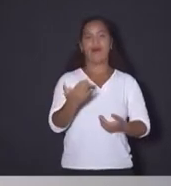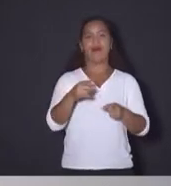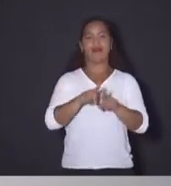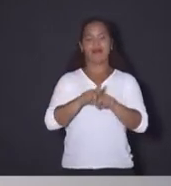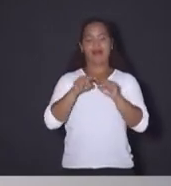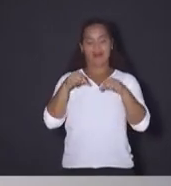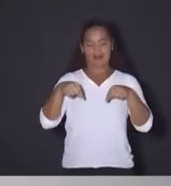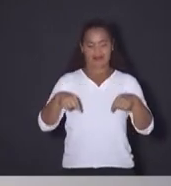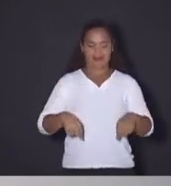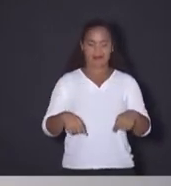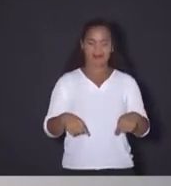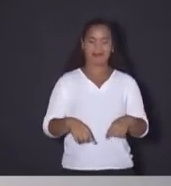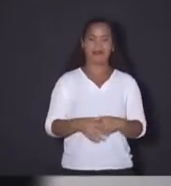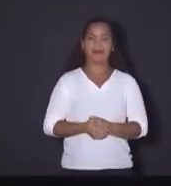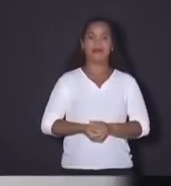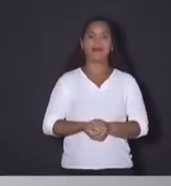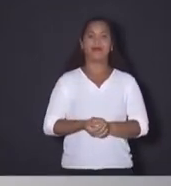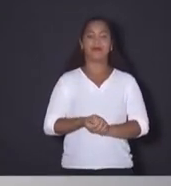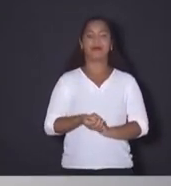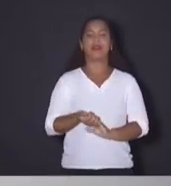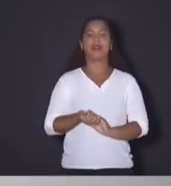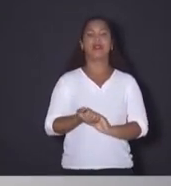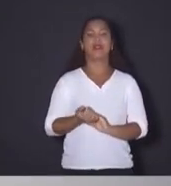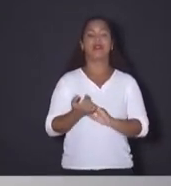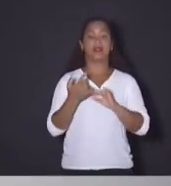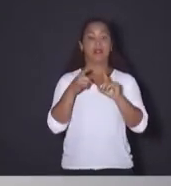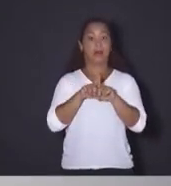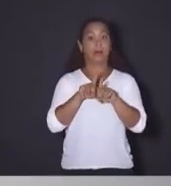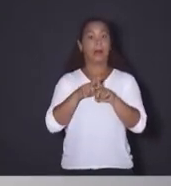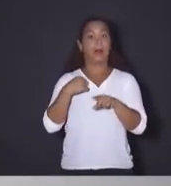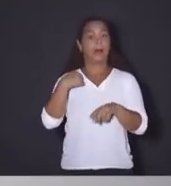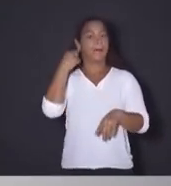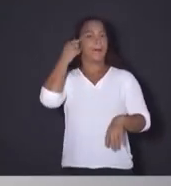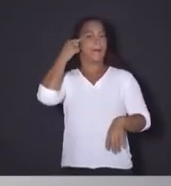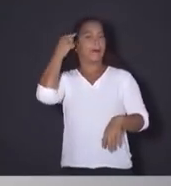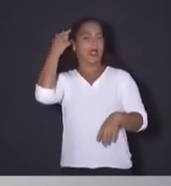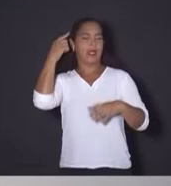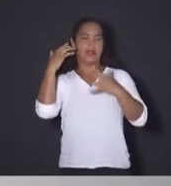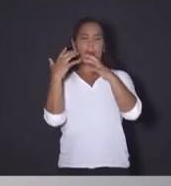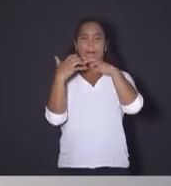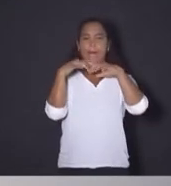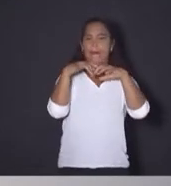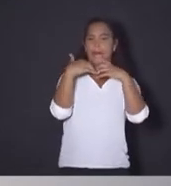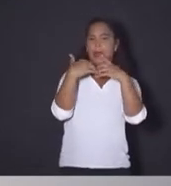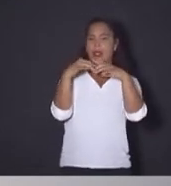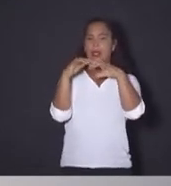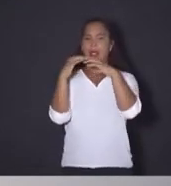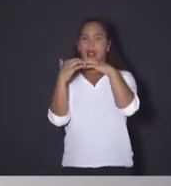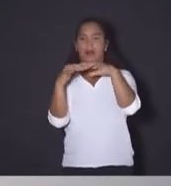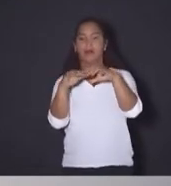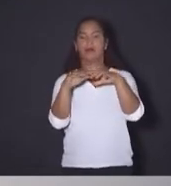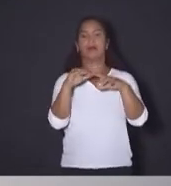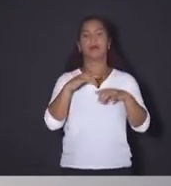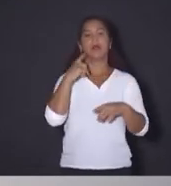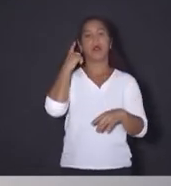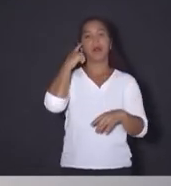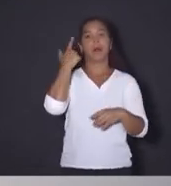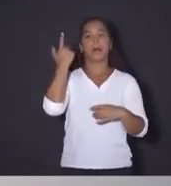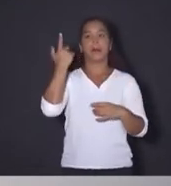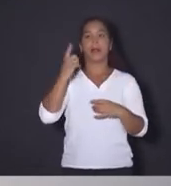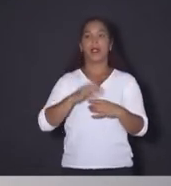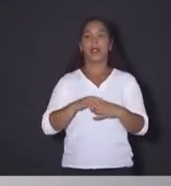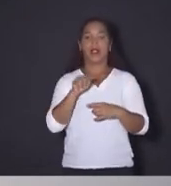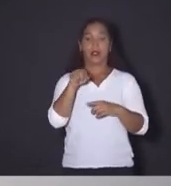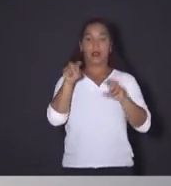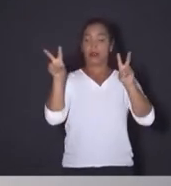aqui e dentro de uma perspectiva que pensa conexões de maneira mais amplificada eu interpretei esse